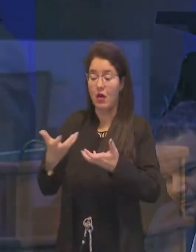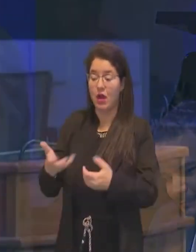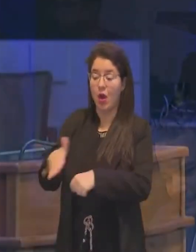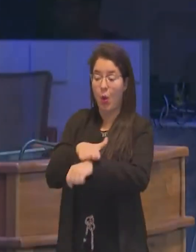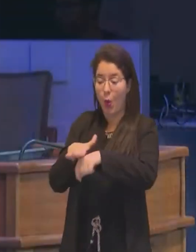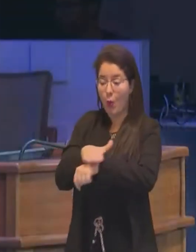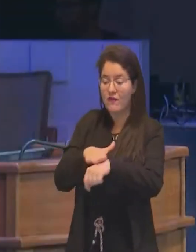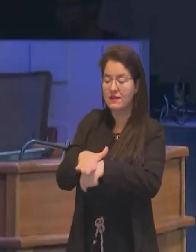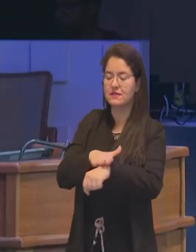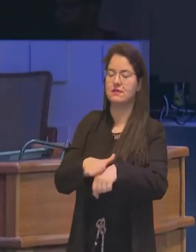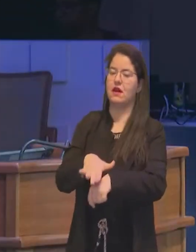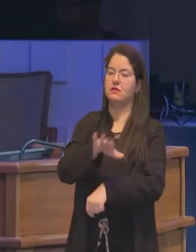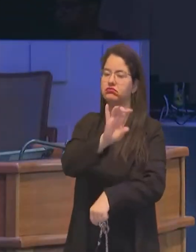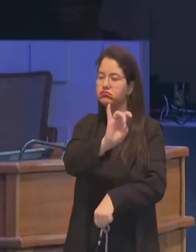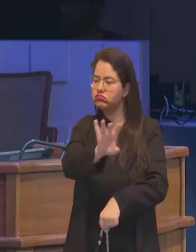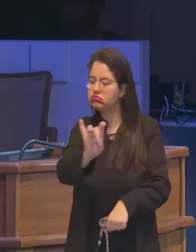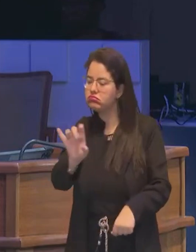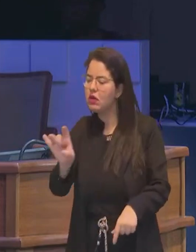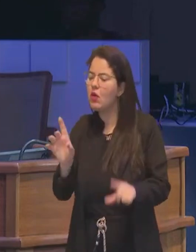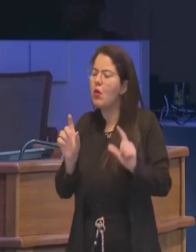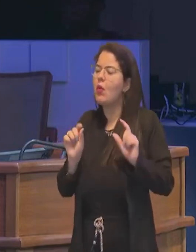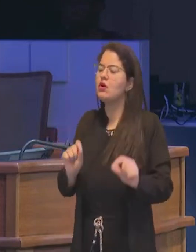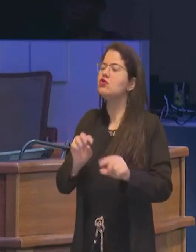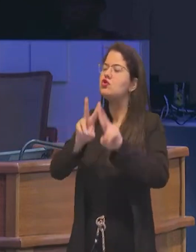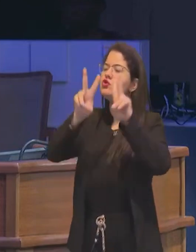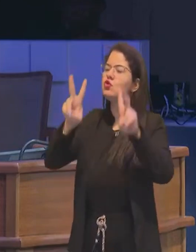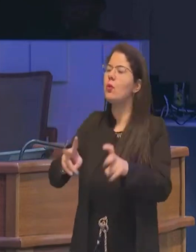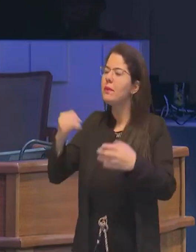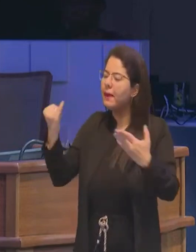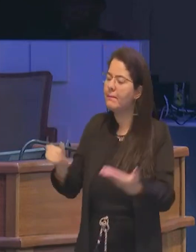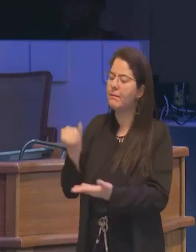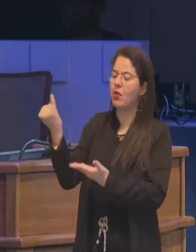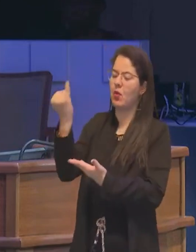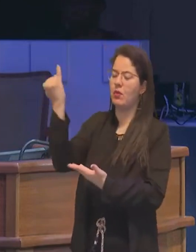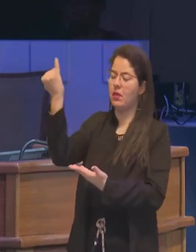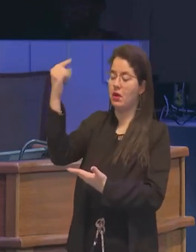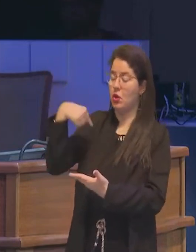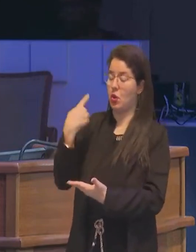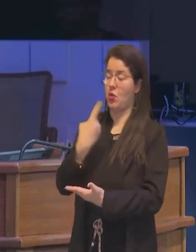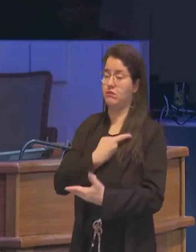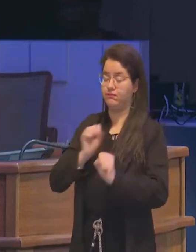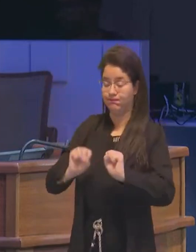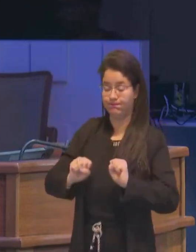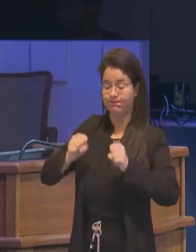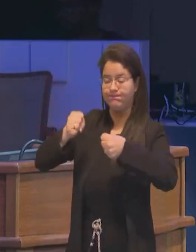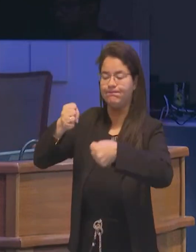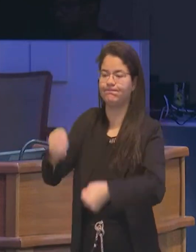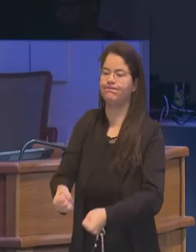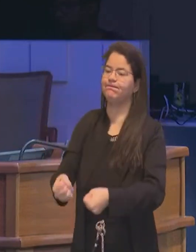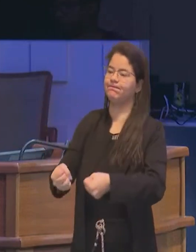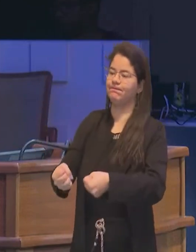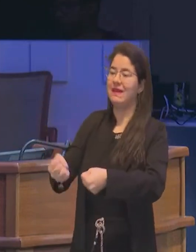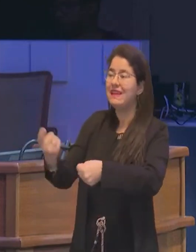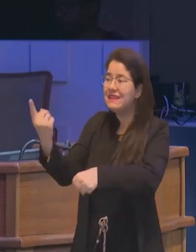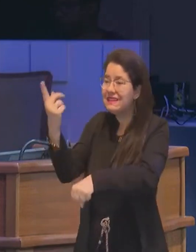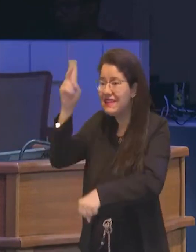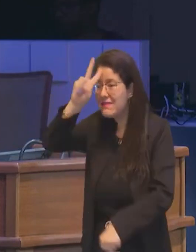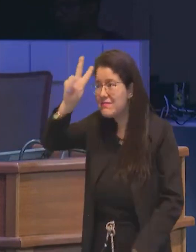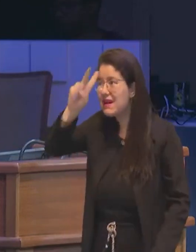com os irmãos sobre a importância de nós nos empenharmos a buscar esse nosso primeiro